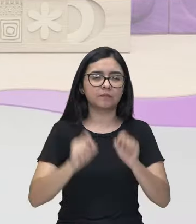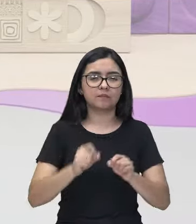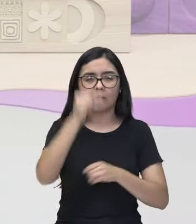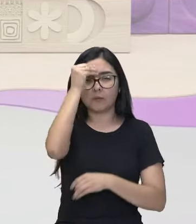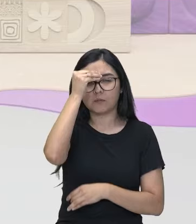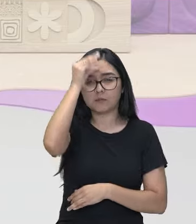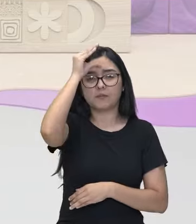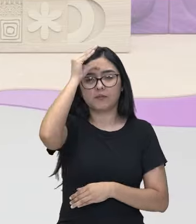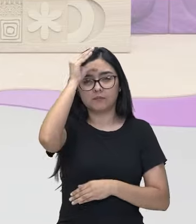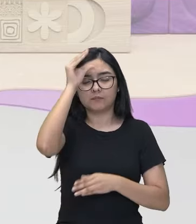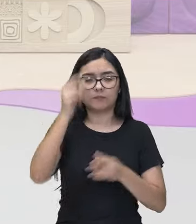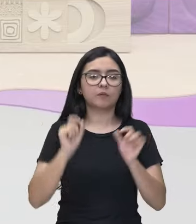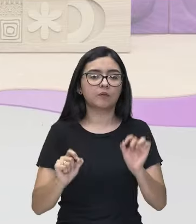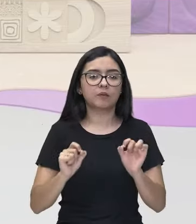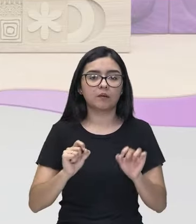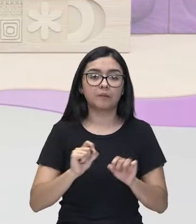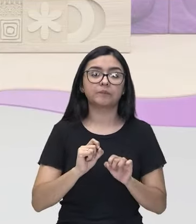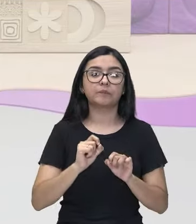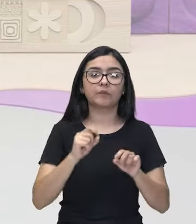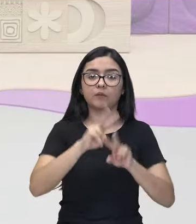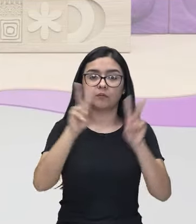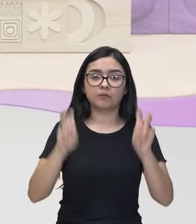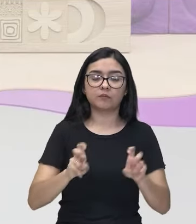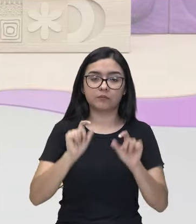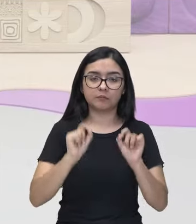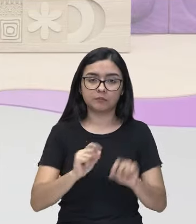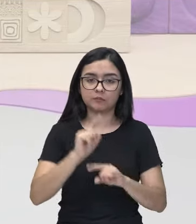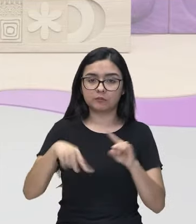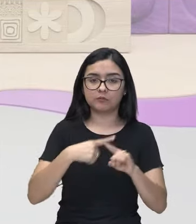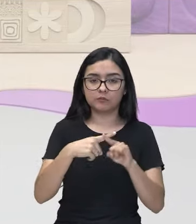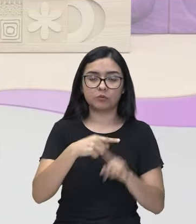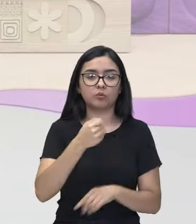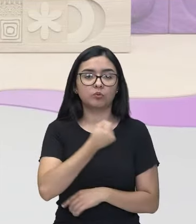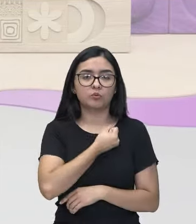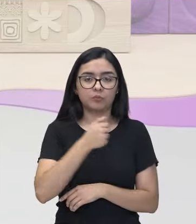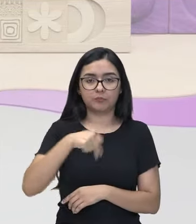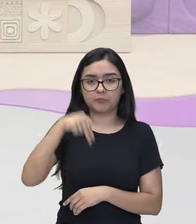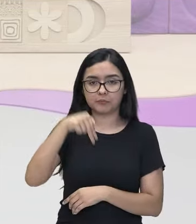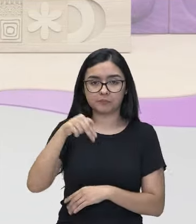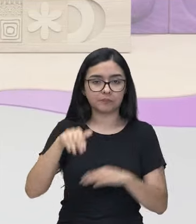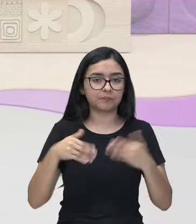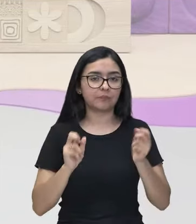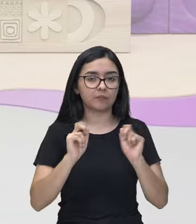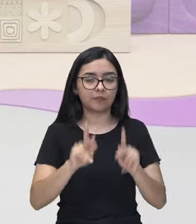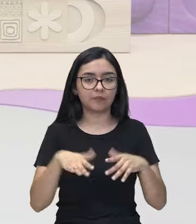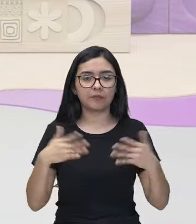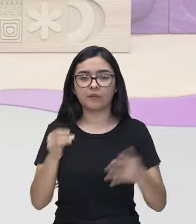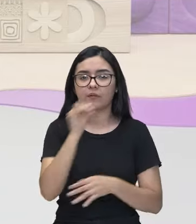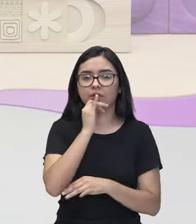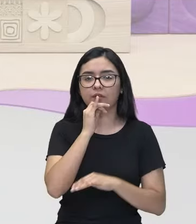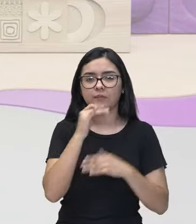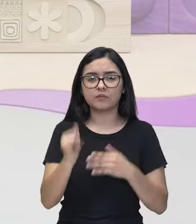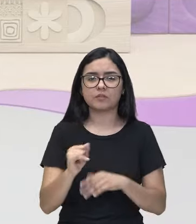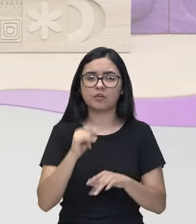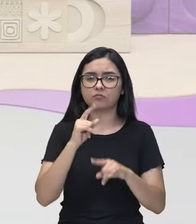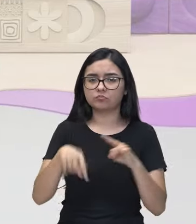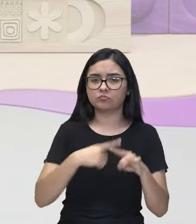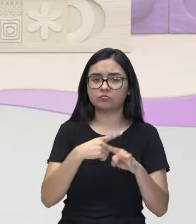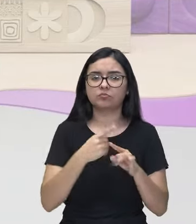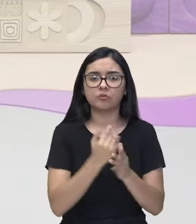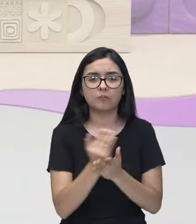ainda aqui sobre multiplicação no conjunto dos números naturais. Tudo bem? Bom, então, se por falar em multiplicação, vamos começar